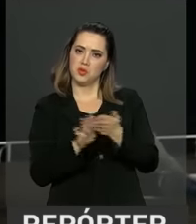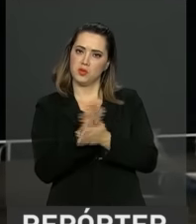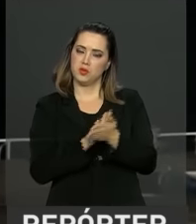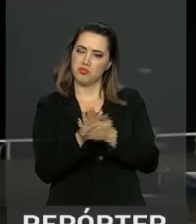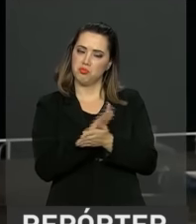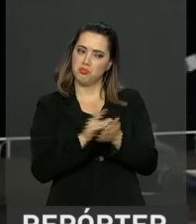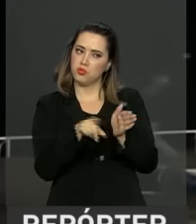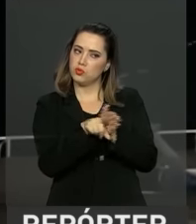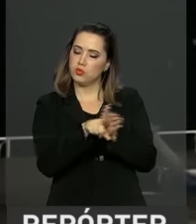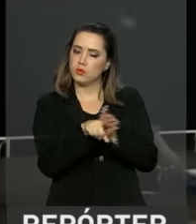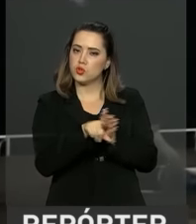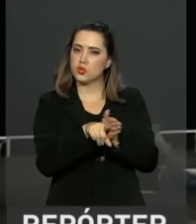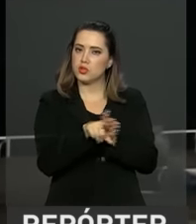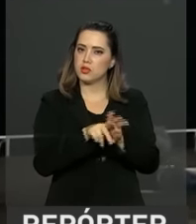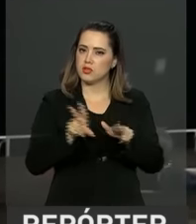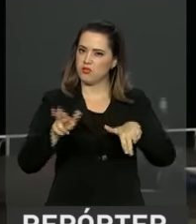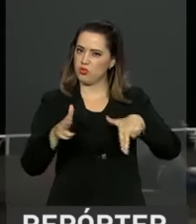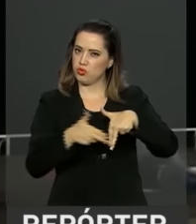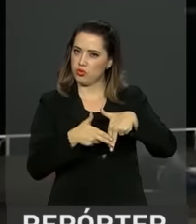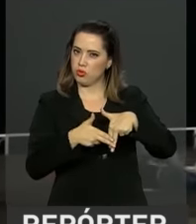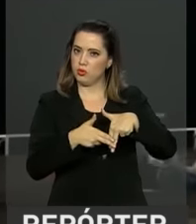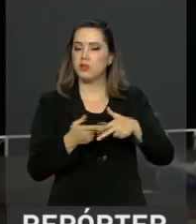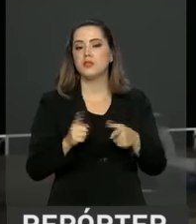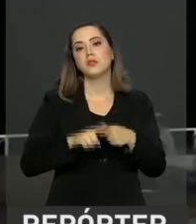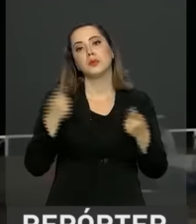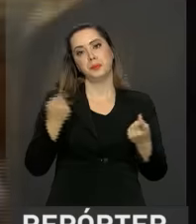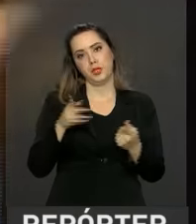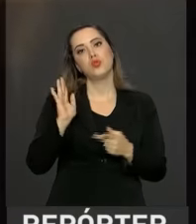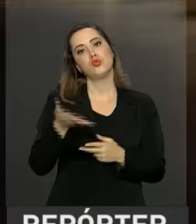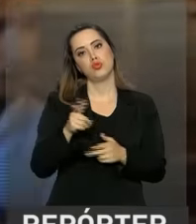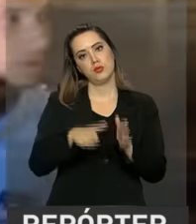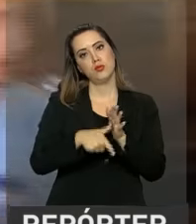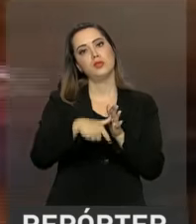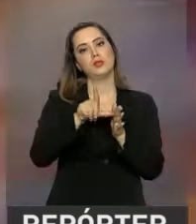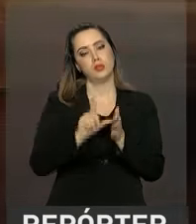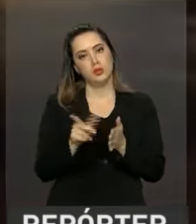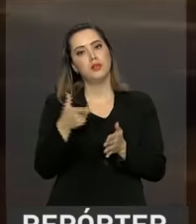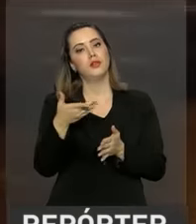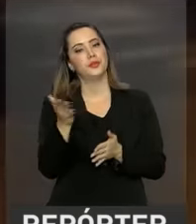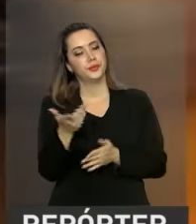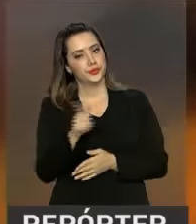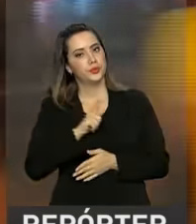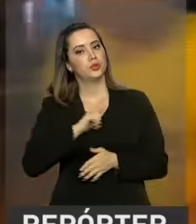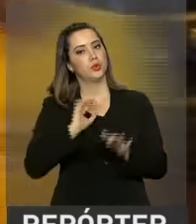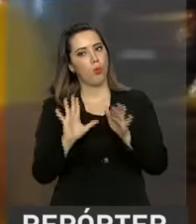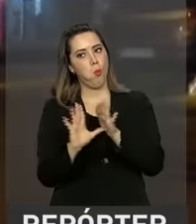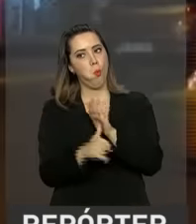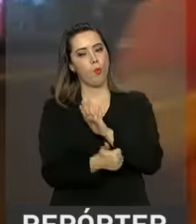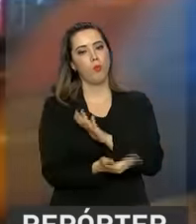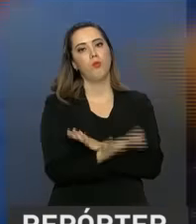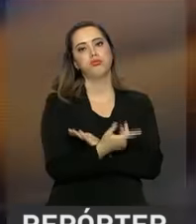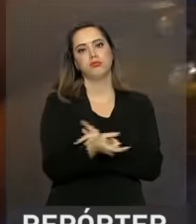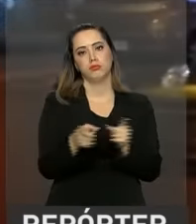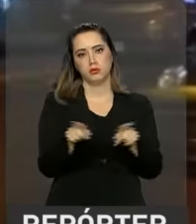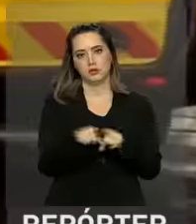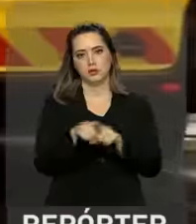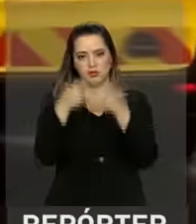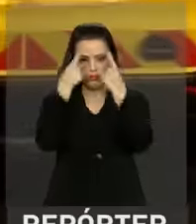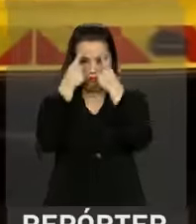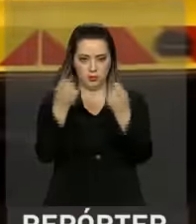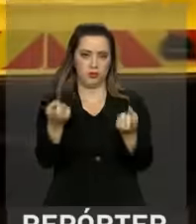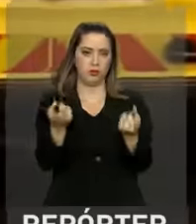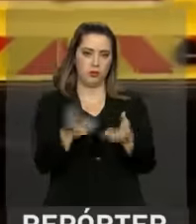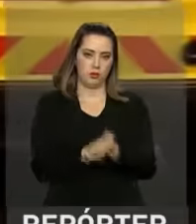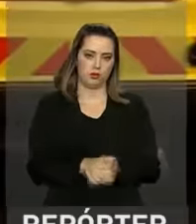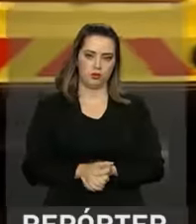com relação ao terrorismo, mas tinha sim passagem pela polícia com relação a roubos comuns, como violência, a crimes comuns